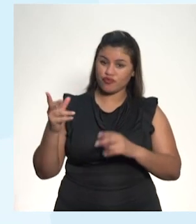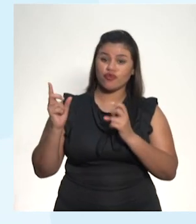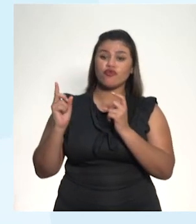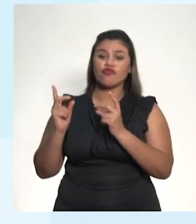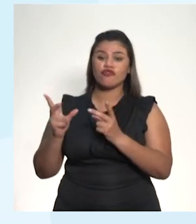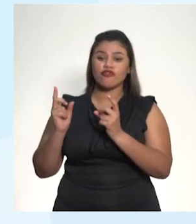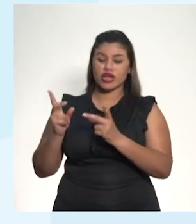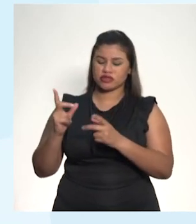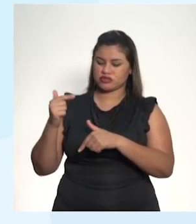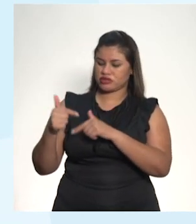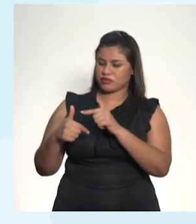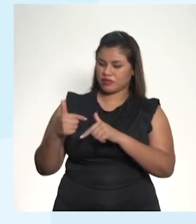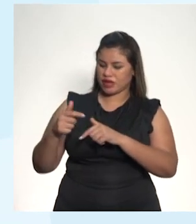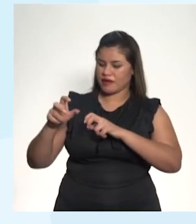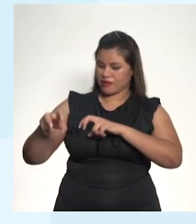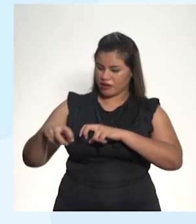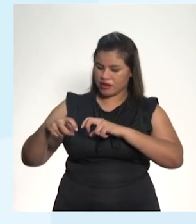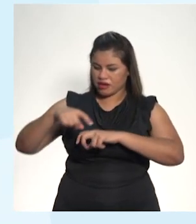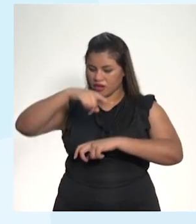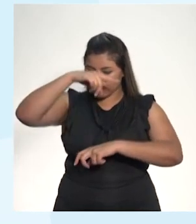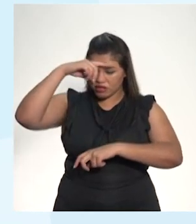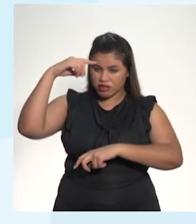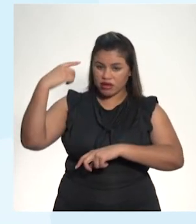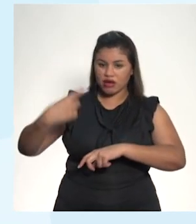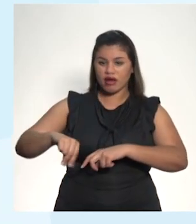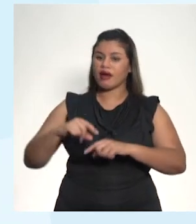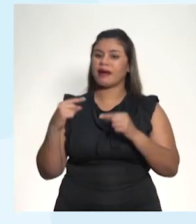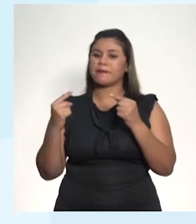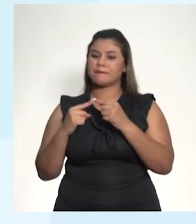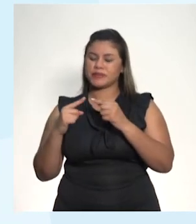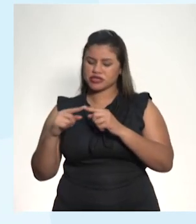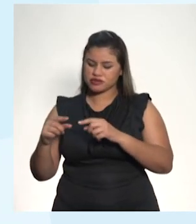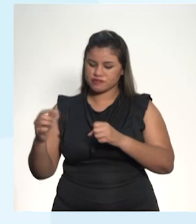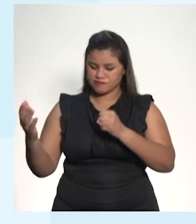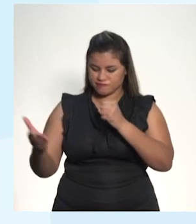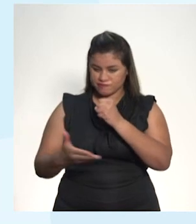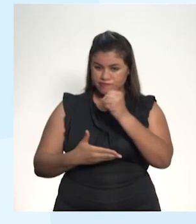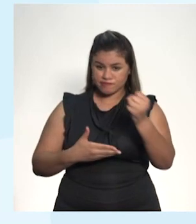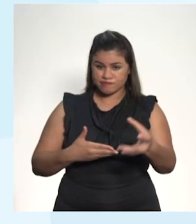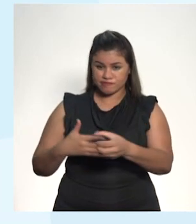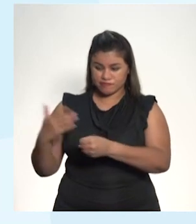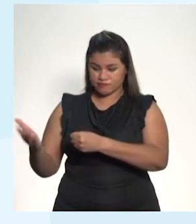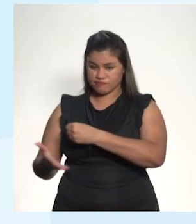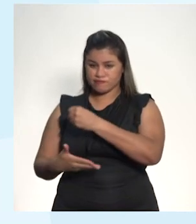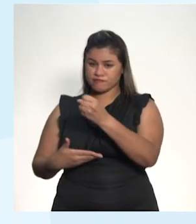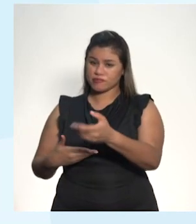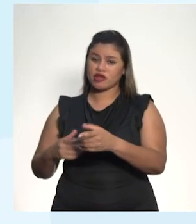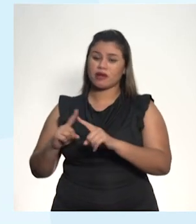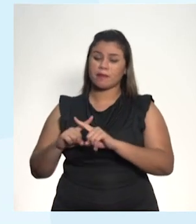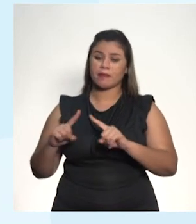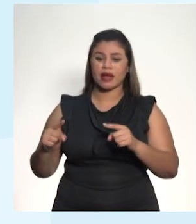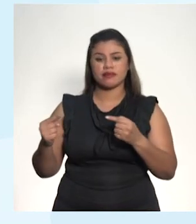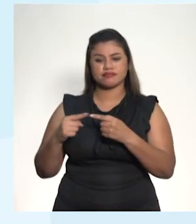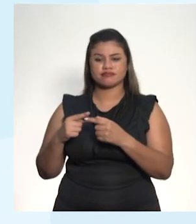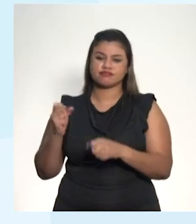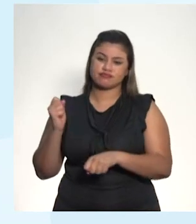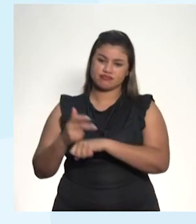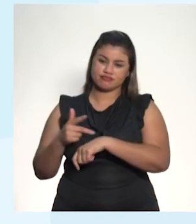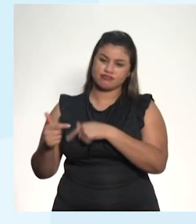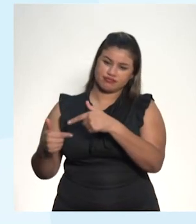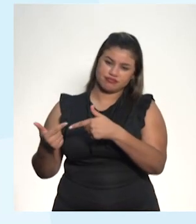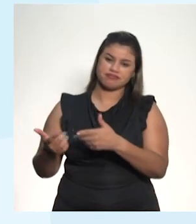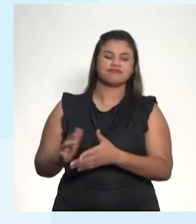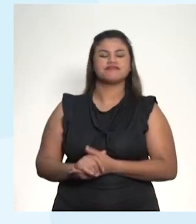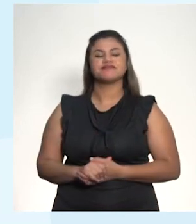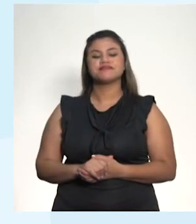e trabalho ali dentro desse universo agrícola, dentro desse universo rural, porém com um vínculo de emprego, né? E a gente